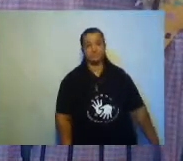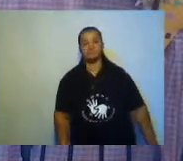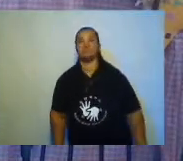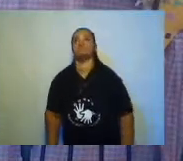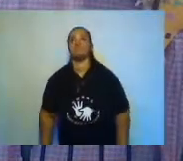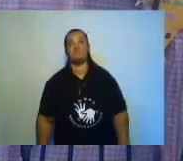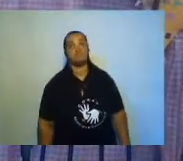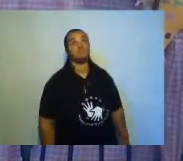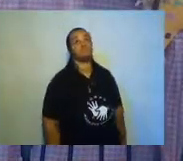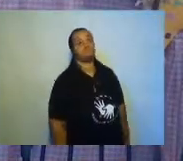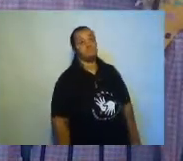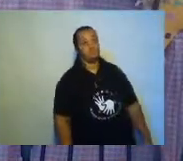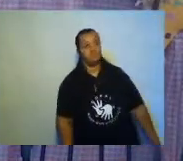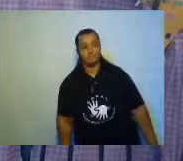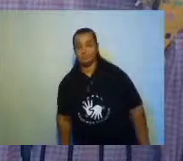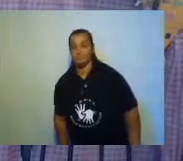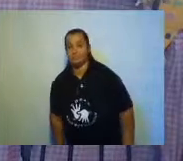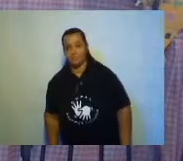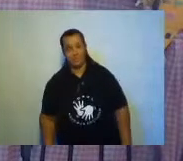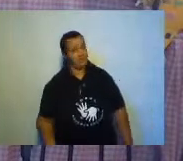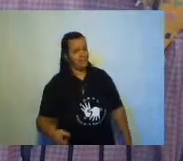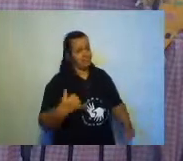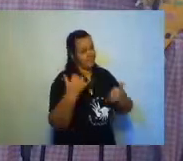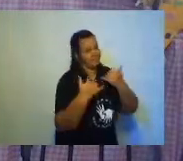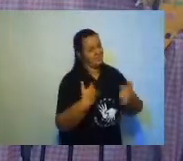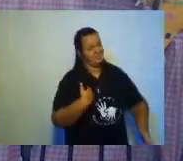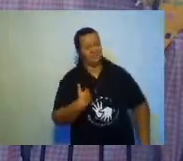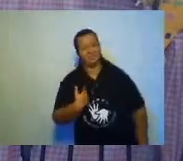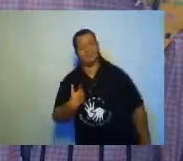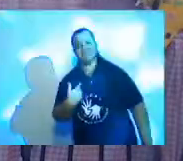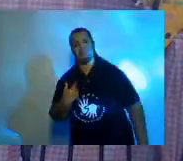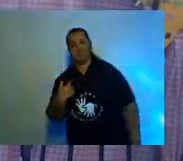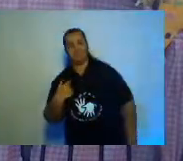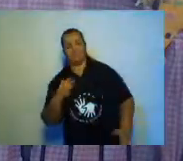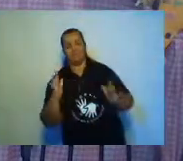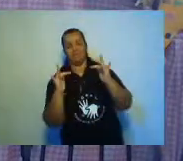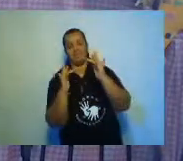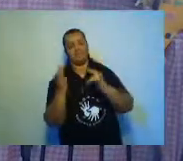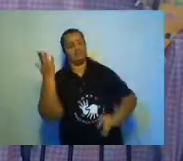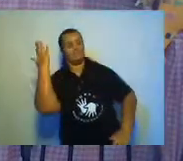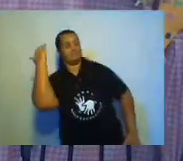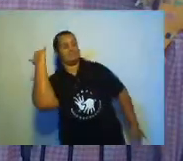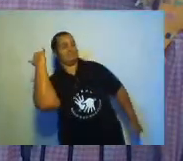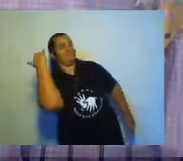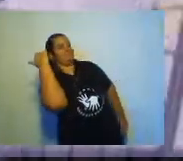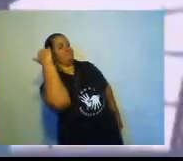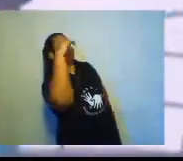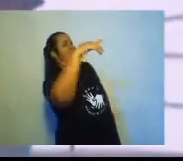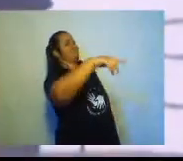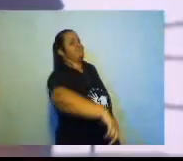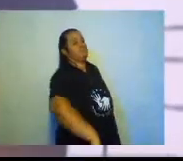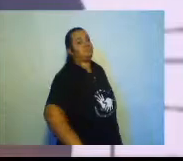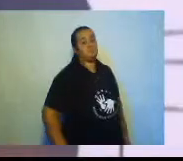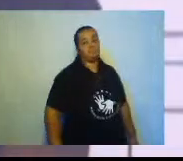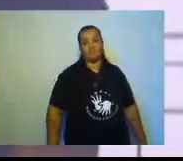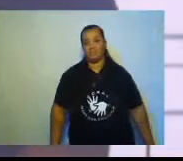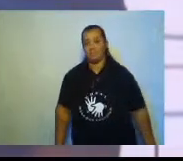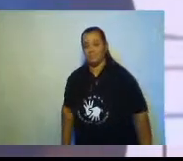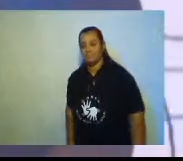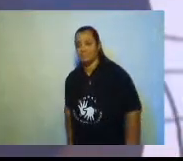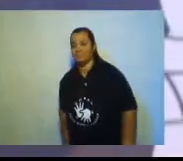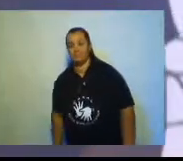Tá tirando onda aí com o meu ex. vocês, namoradinho.